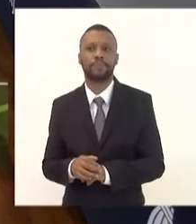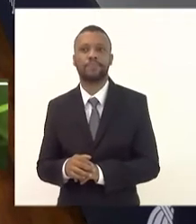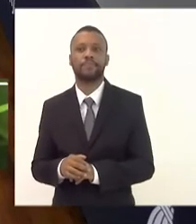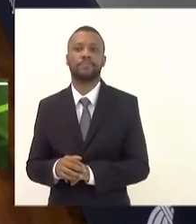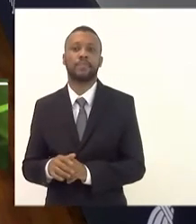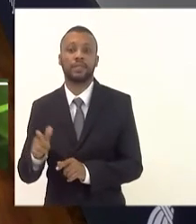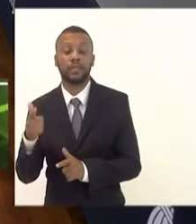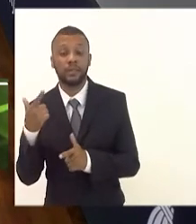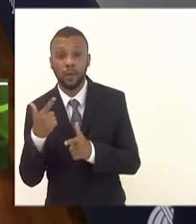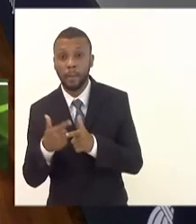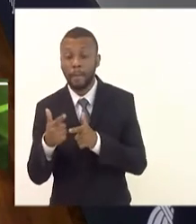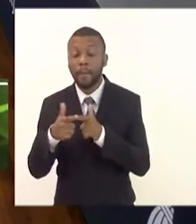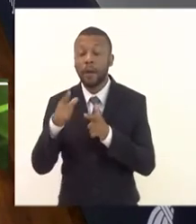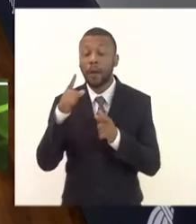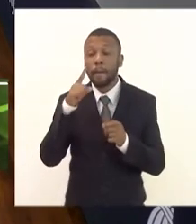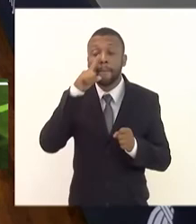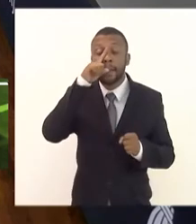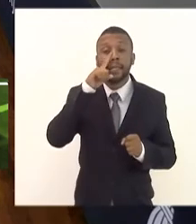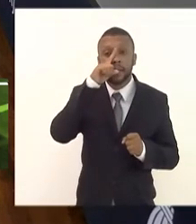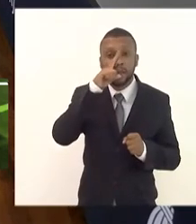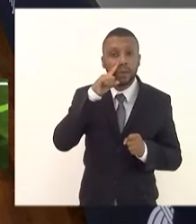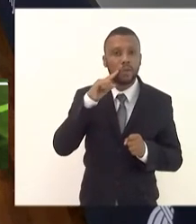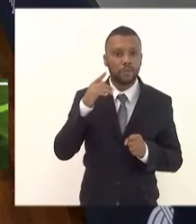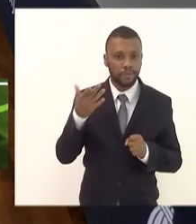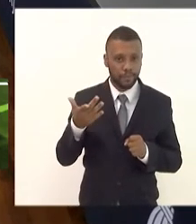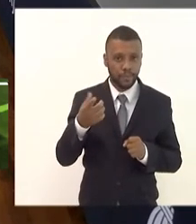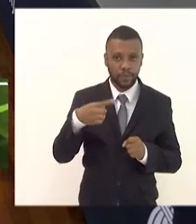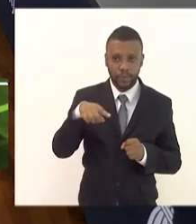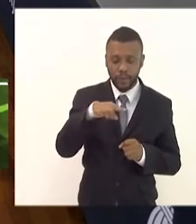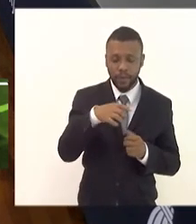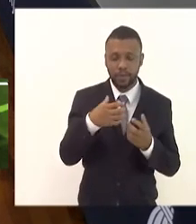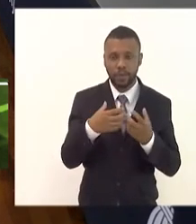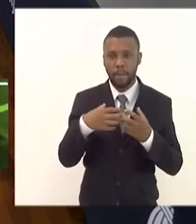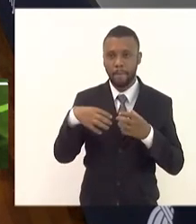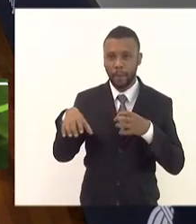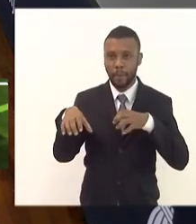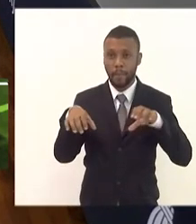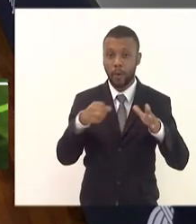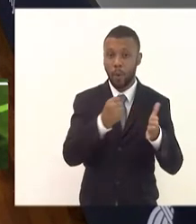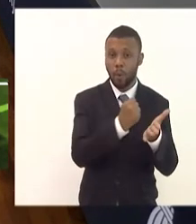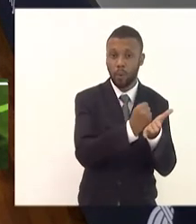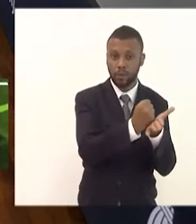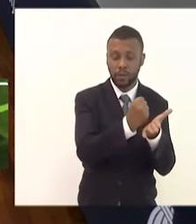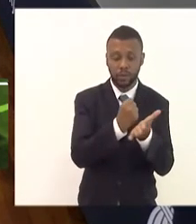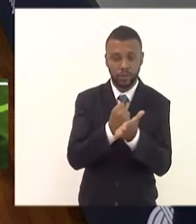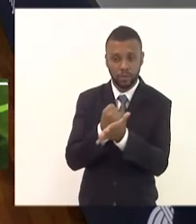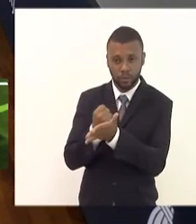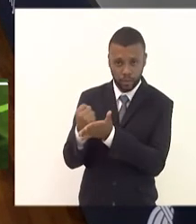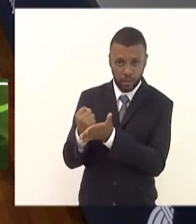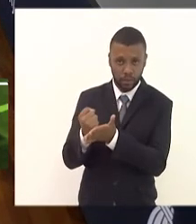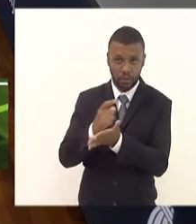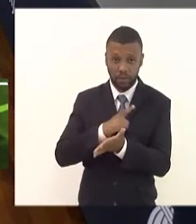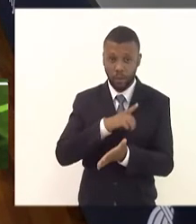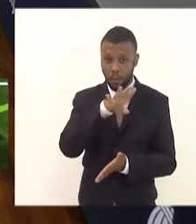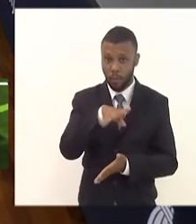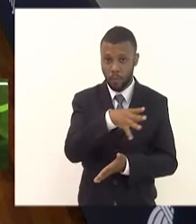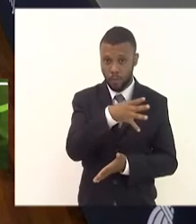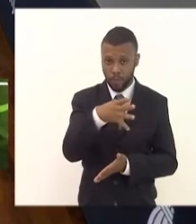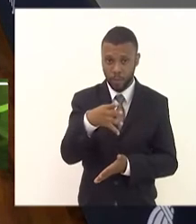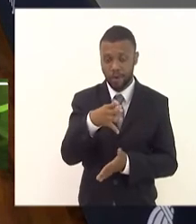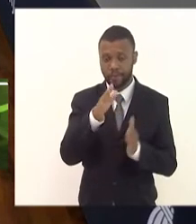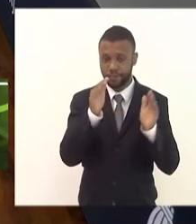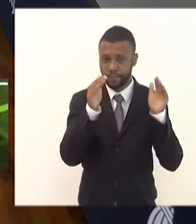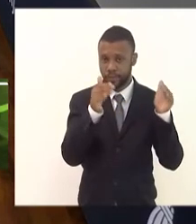reside o pireu. Vocês dividiram em dois contratos. Um contrato que tem uma programação, que está